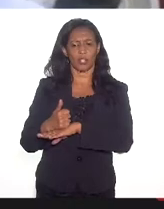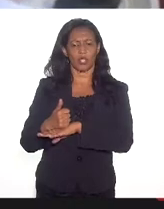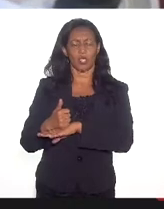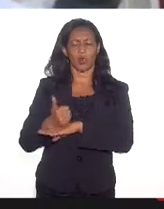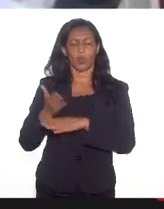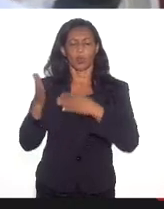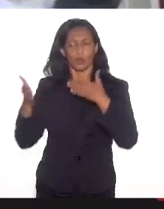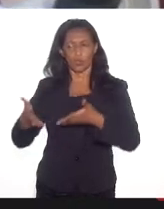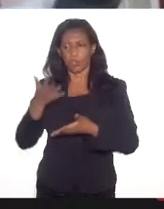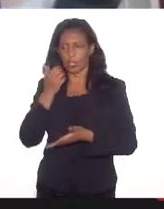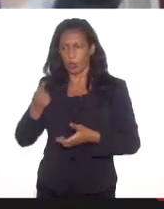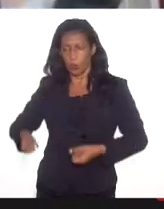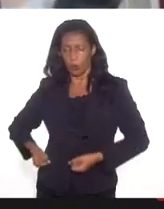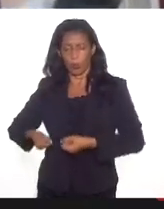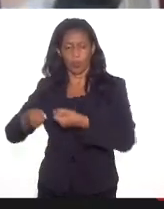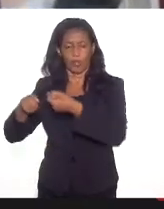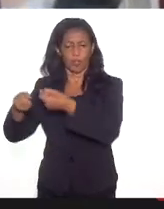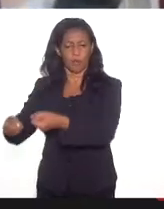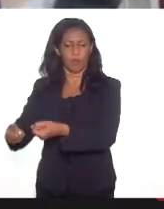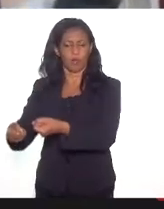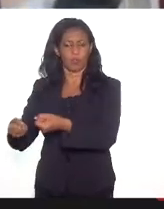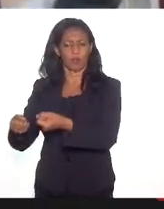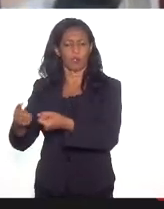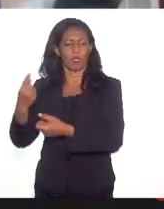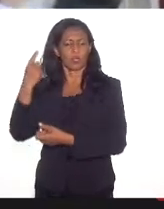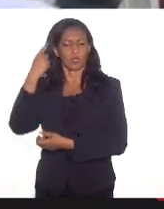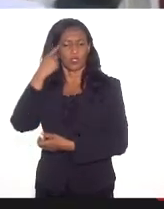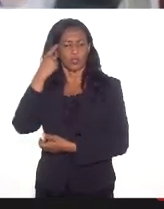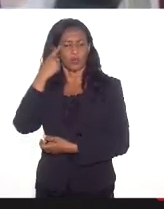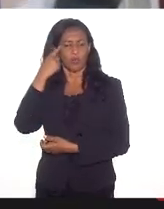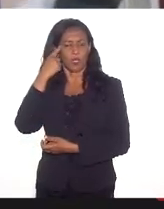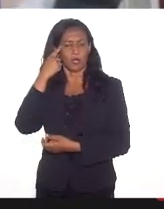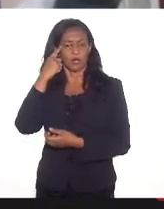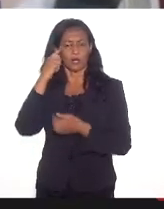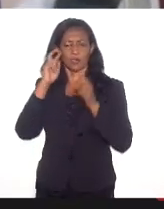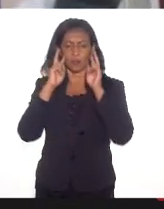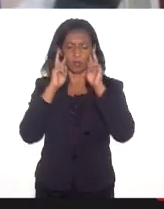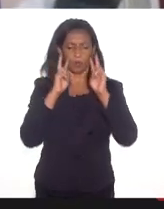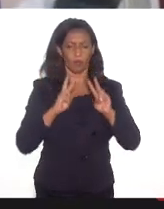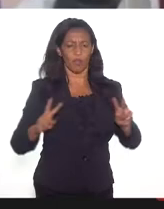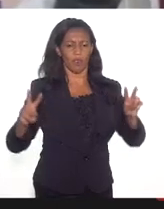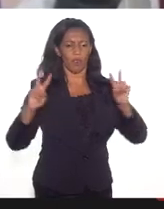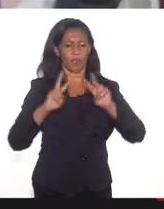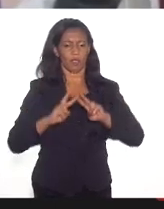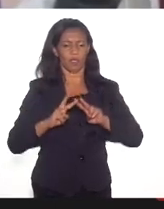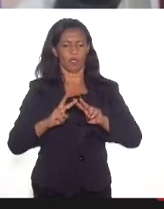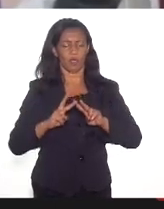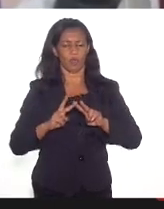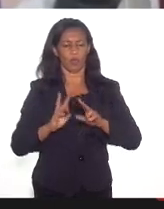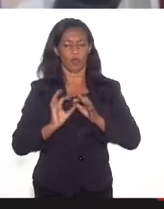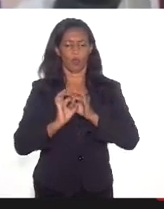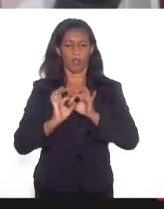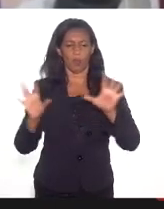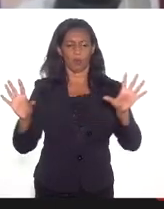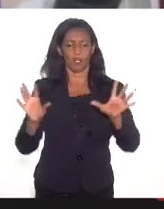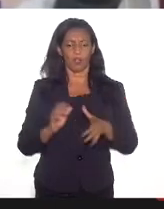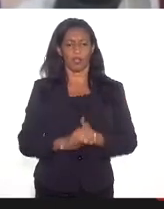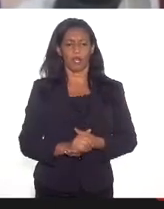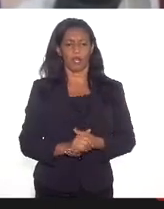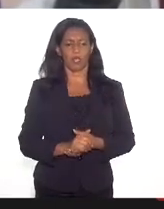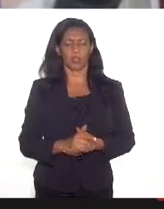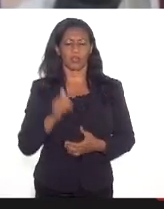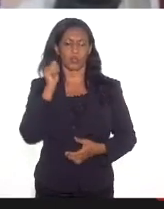para decidir como é que vamos gastar do ponto de vista da autonomia e da liberdade das